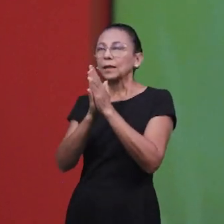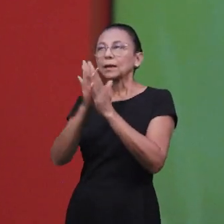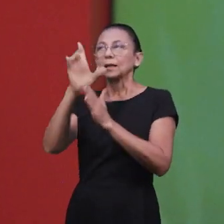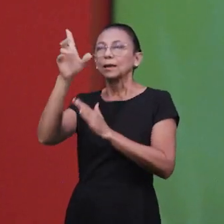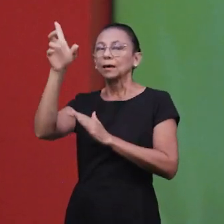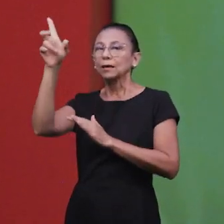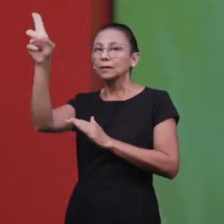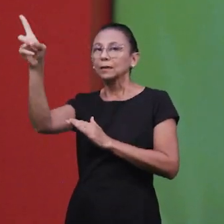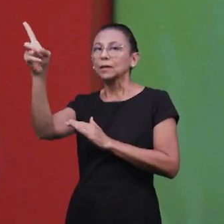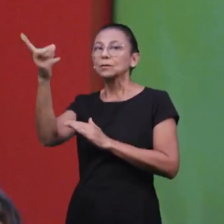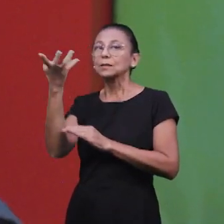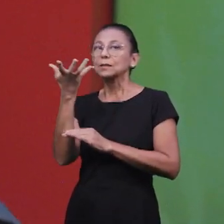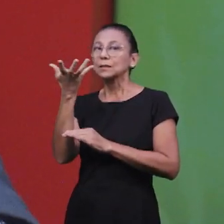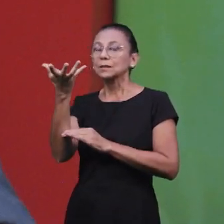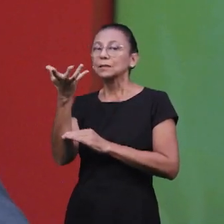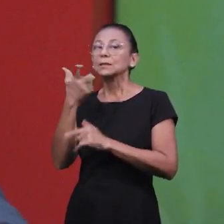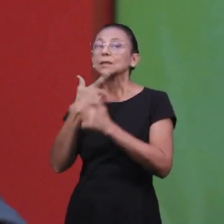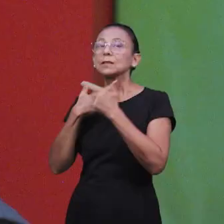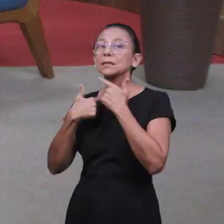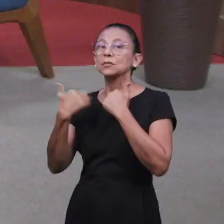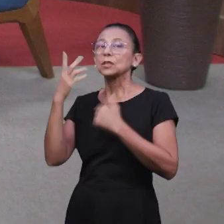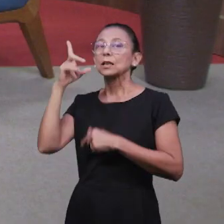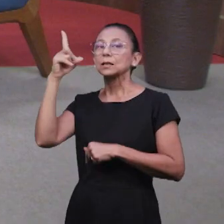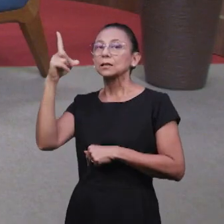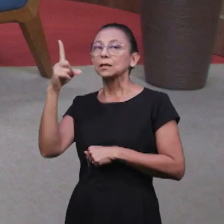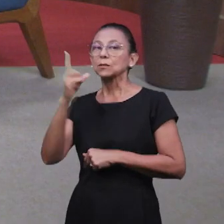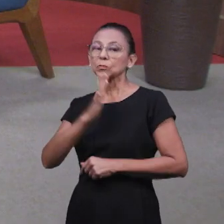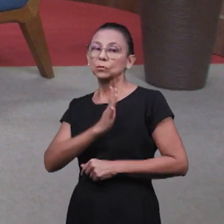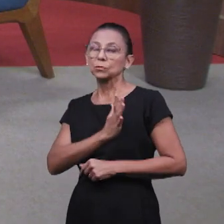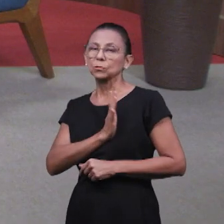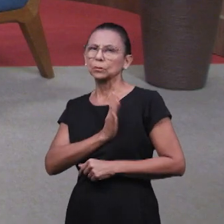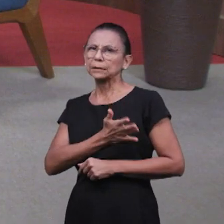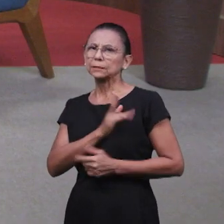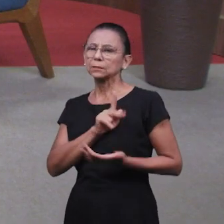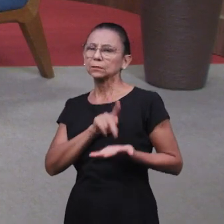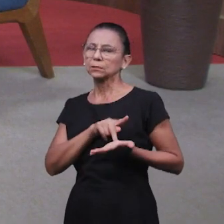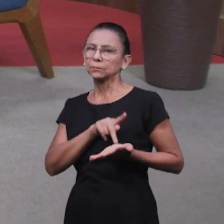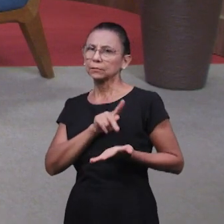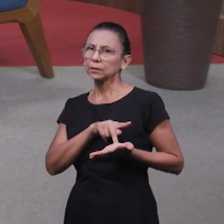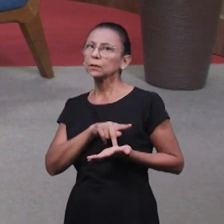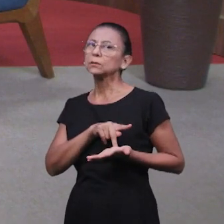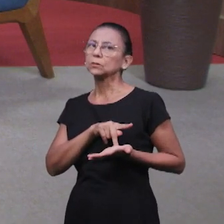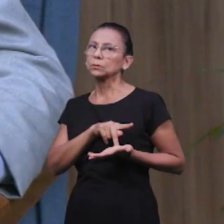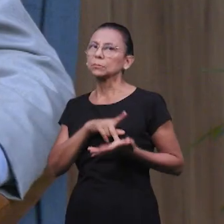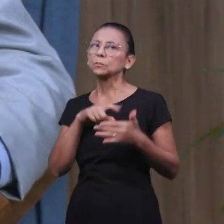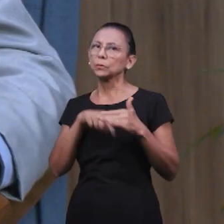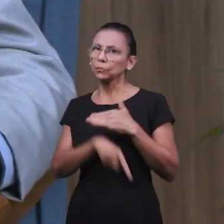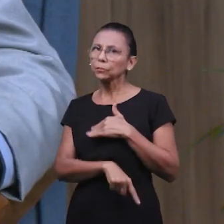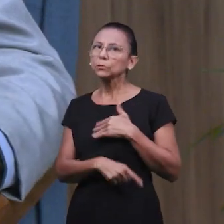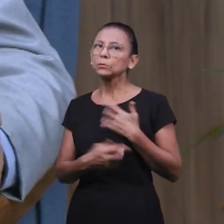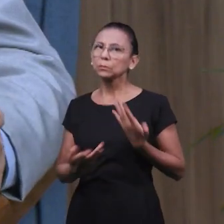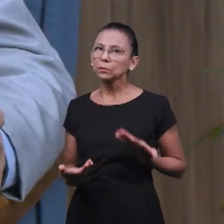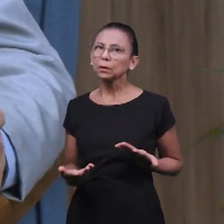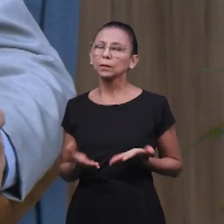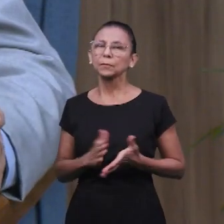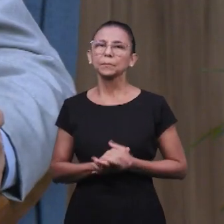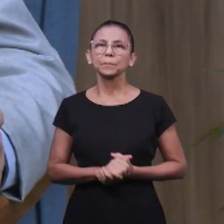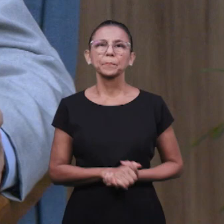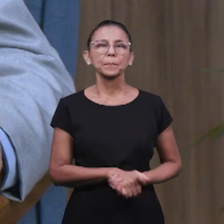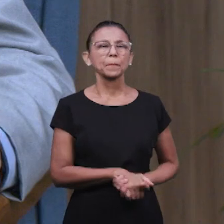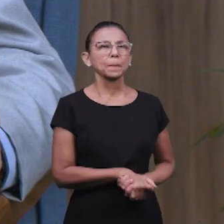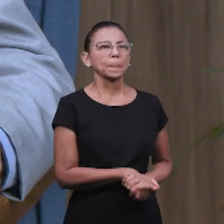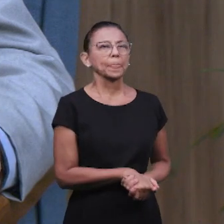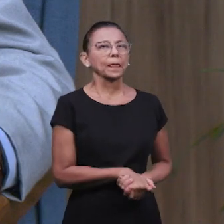bonita, simples, mas ela é profunda. Muito profunda. Até porque, Daniel, não